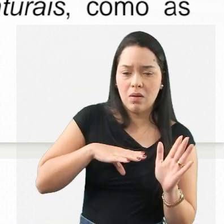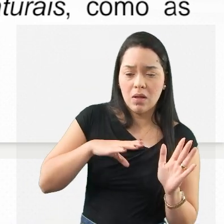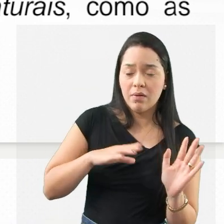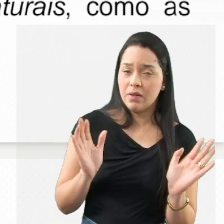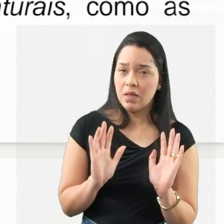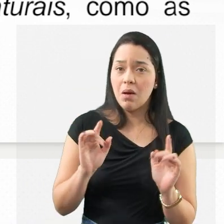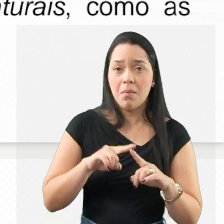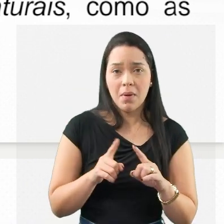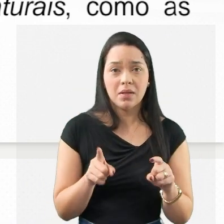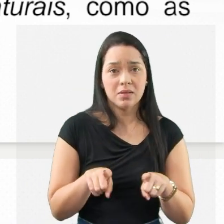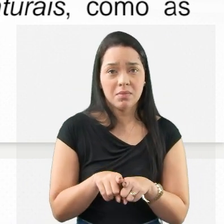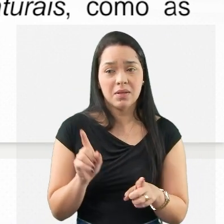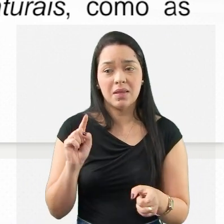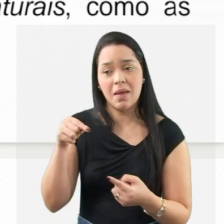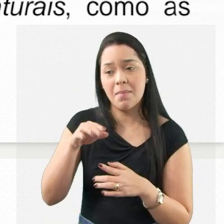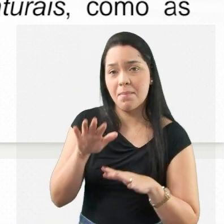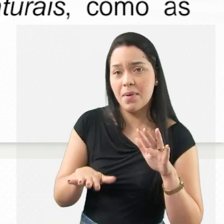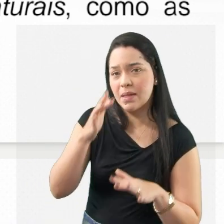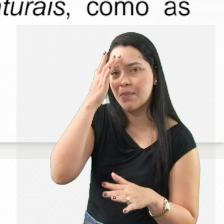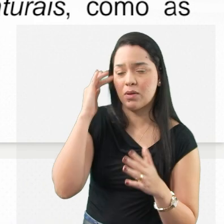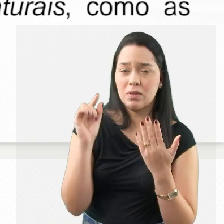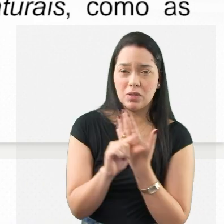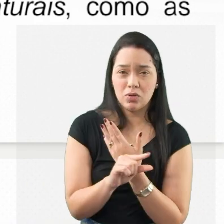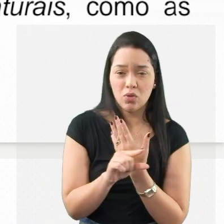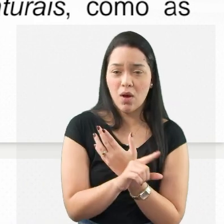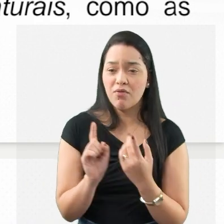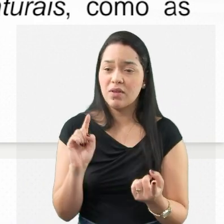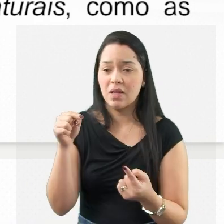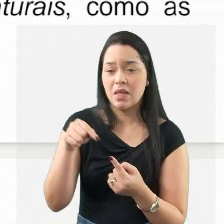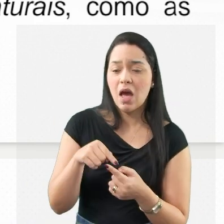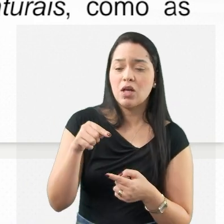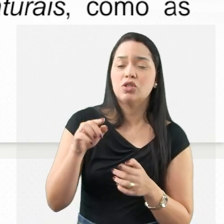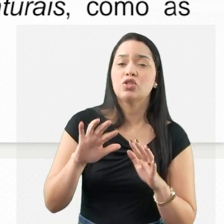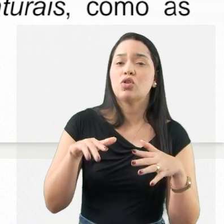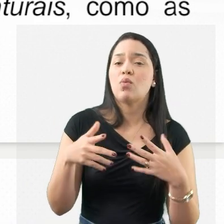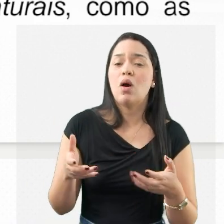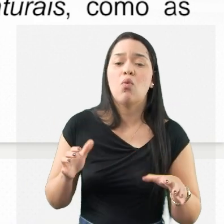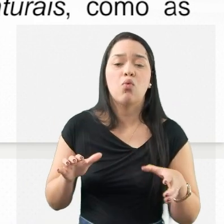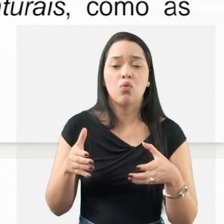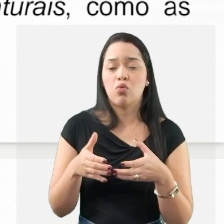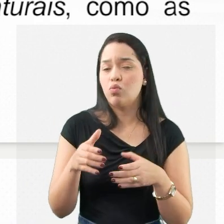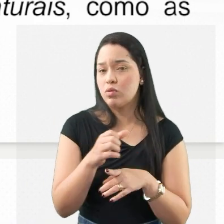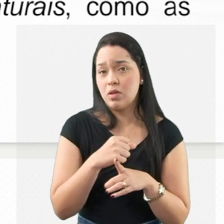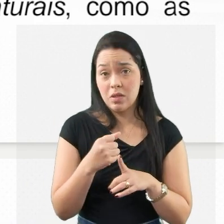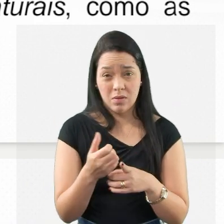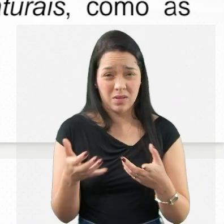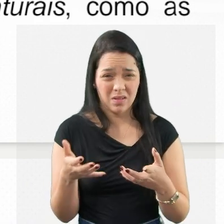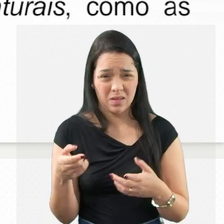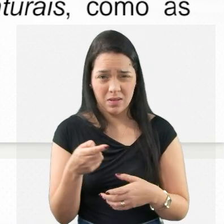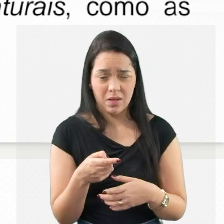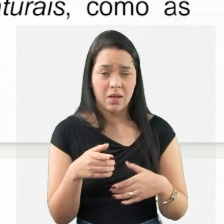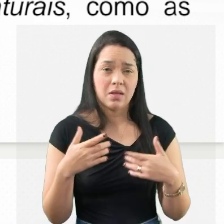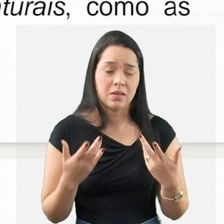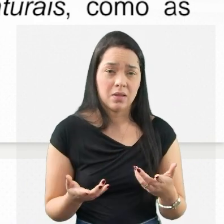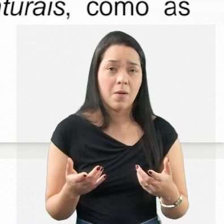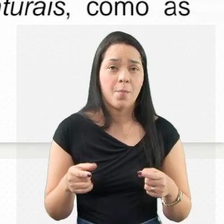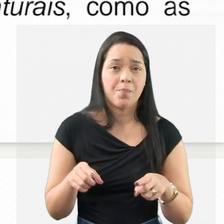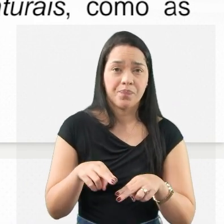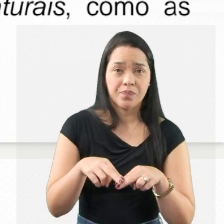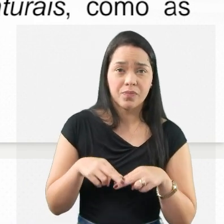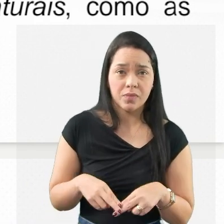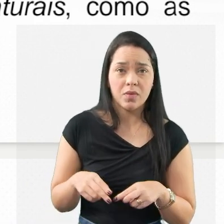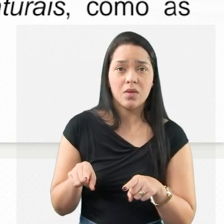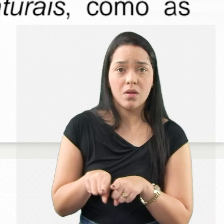escritor e da finalidade que ele quer alcançar, né, do público-alvo e do gênero literário escolhido. E neste caso, tratando-se